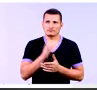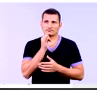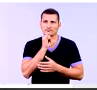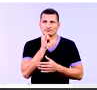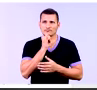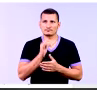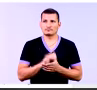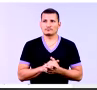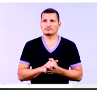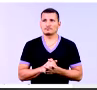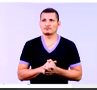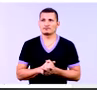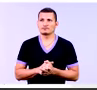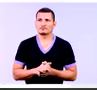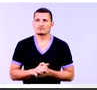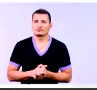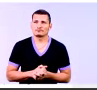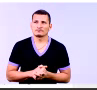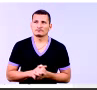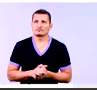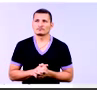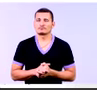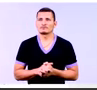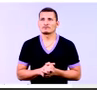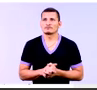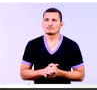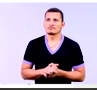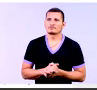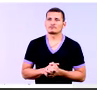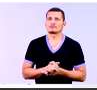aqui. Maria do Carmo.